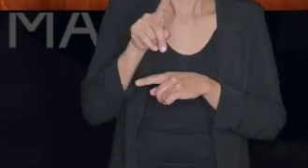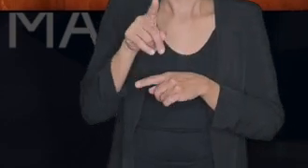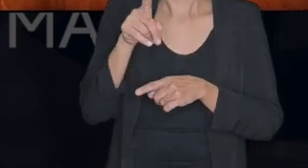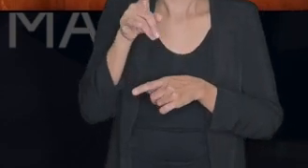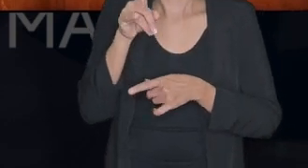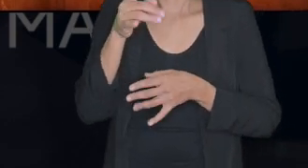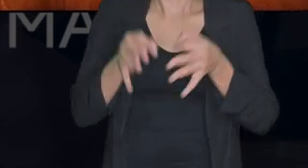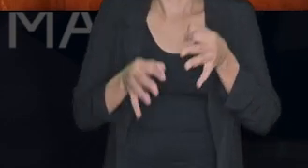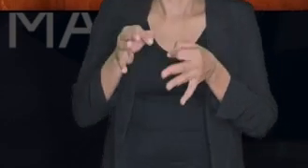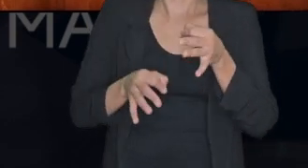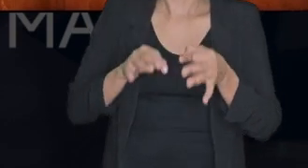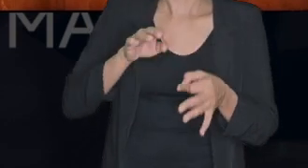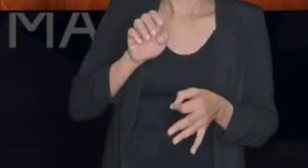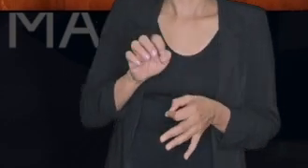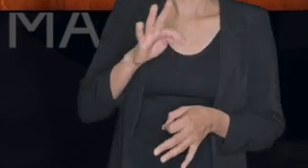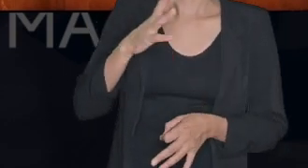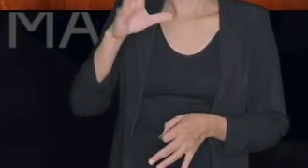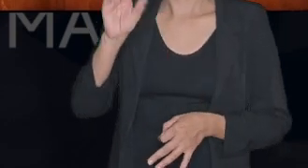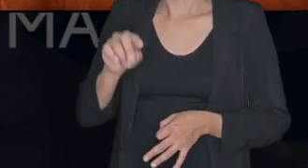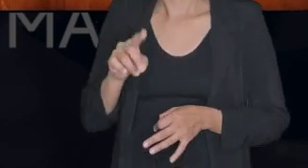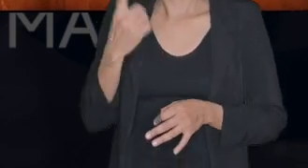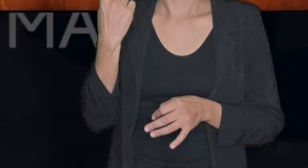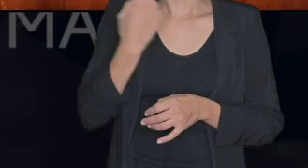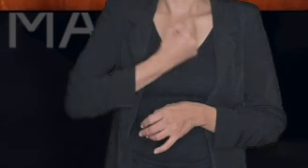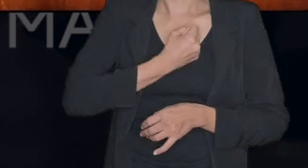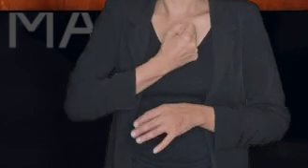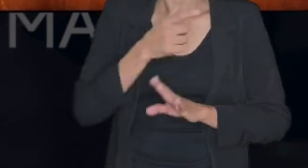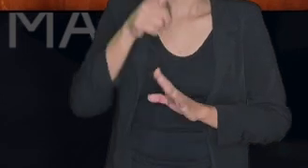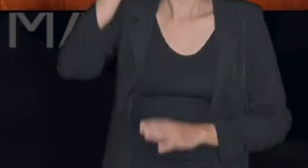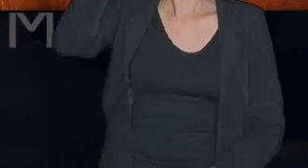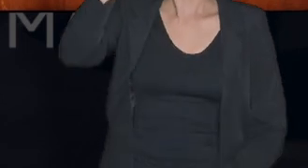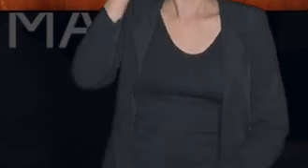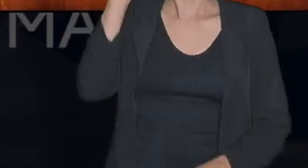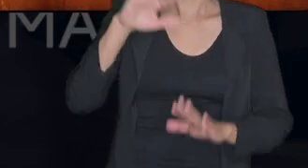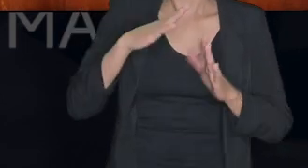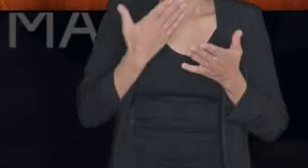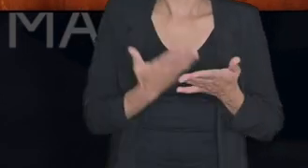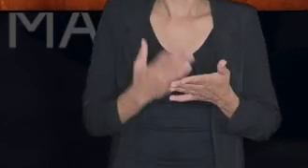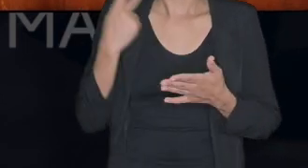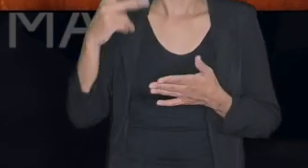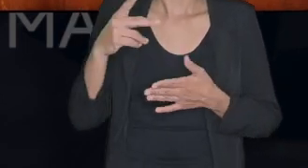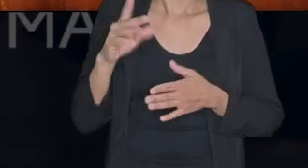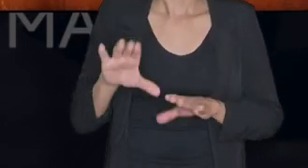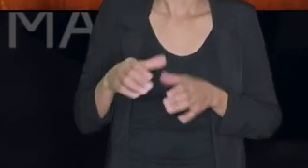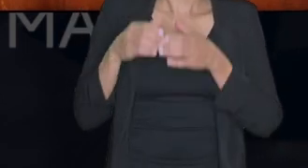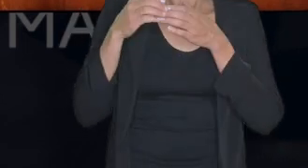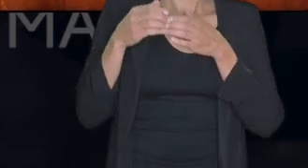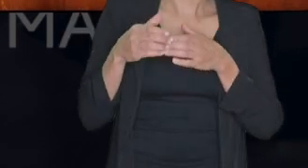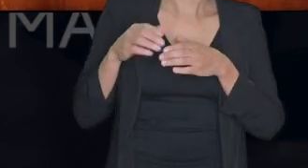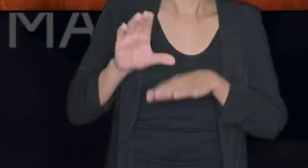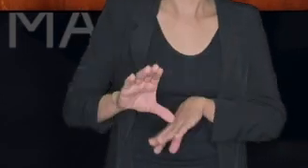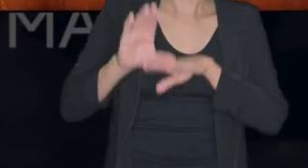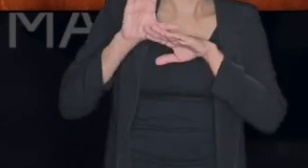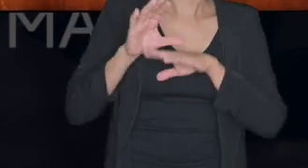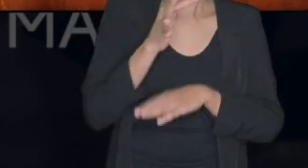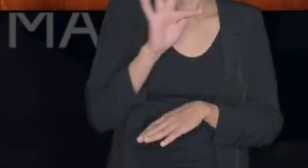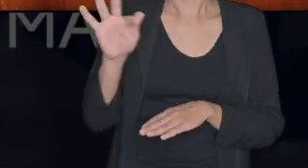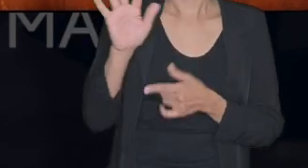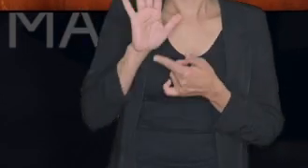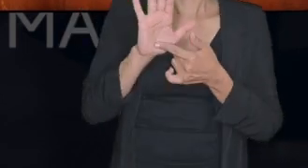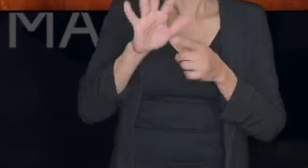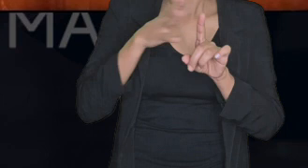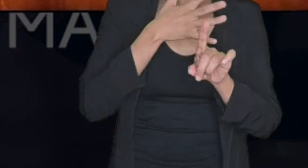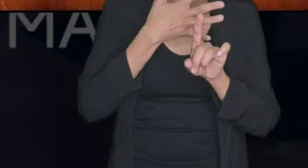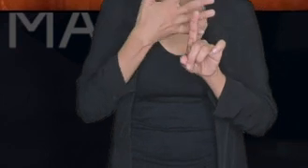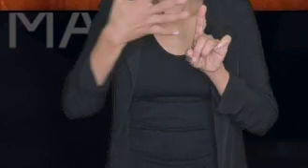tá? O Colégio Notarial do Brasil, por seu Conselho Federal, passou esse quadro. Se vocês forem ver, desde 2007